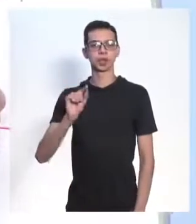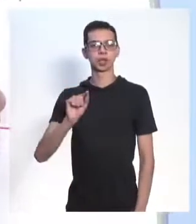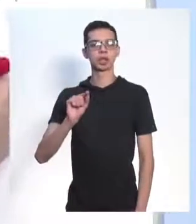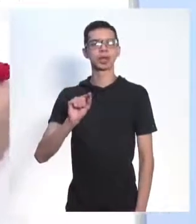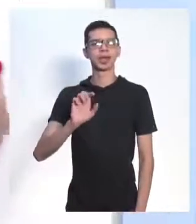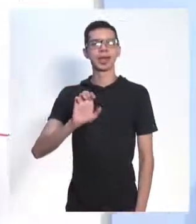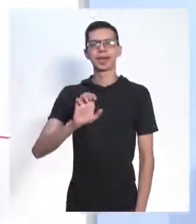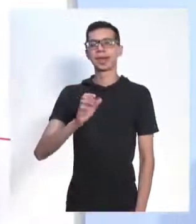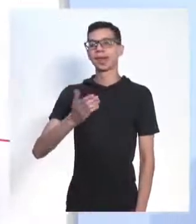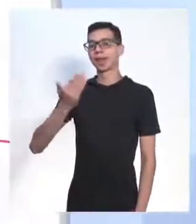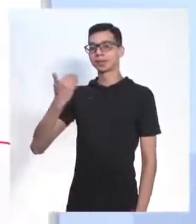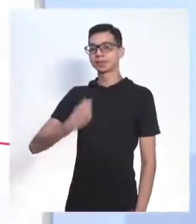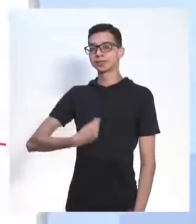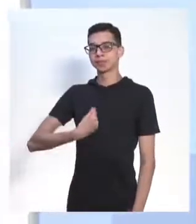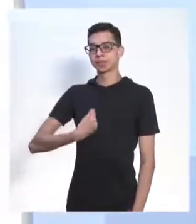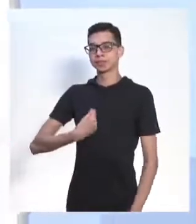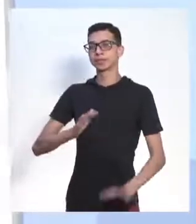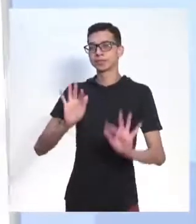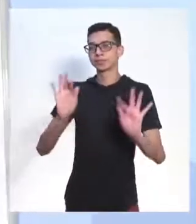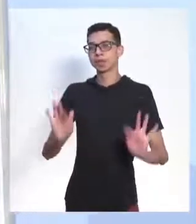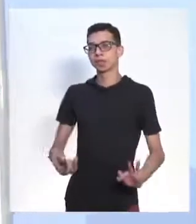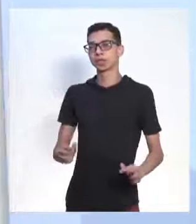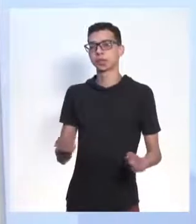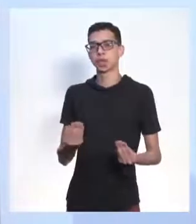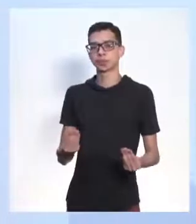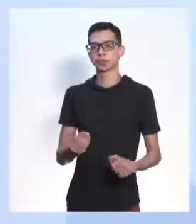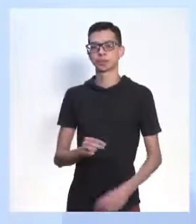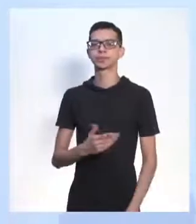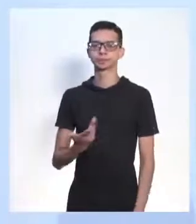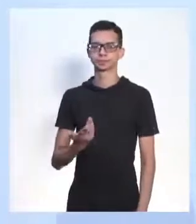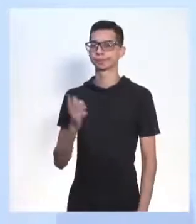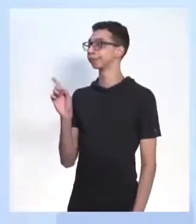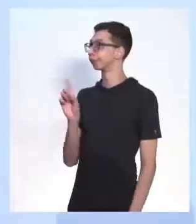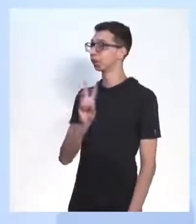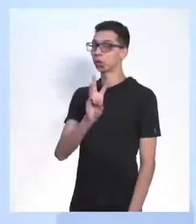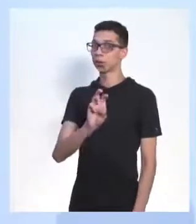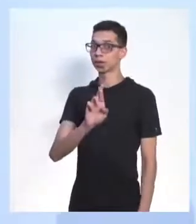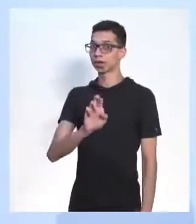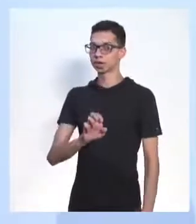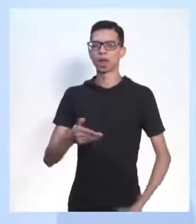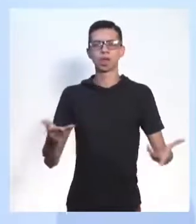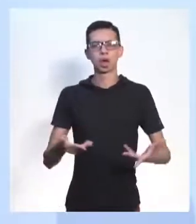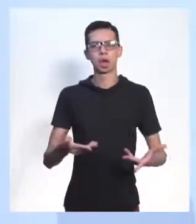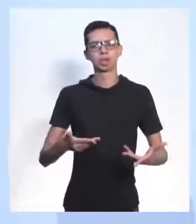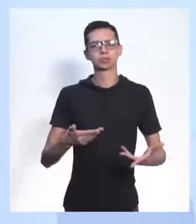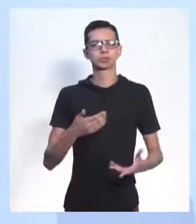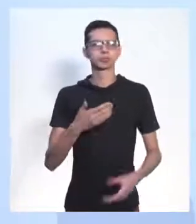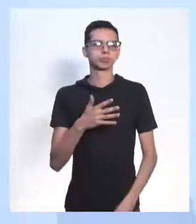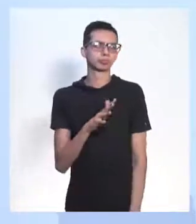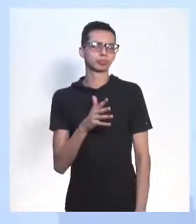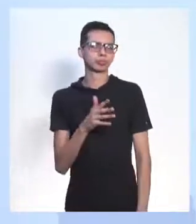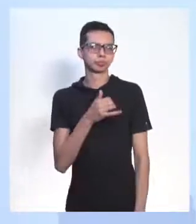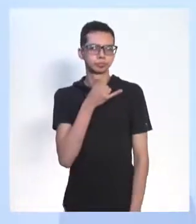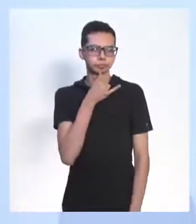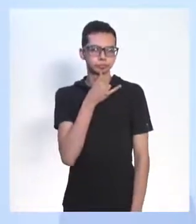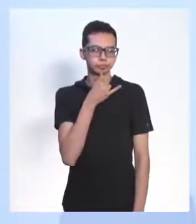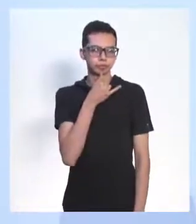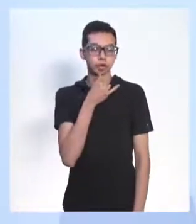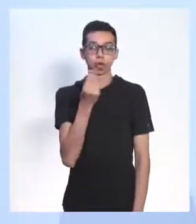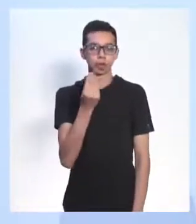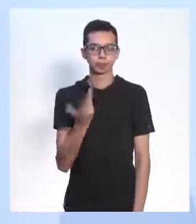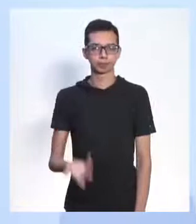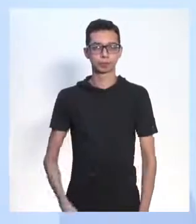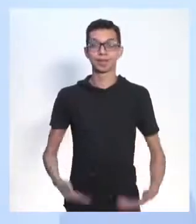were happy. Yes. Agora, a gente não estava muito feliz. Como é que fica negativo? Weren't. We